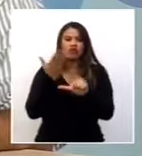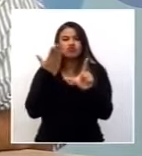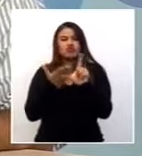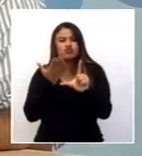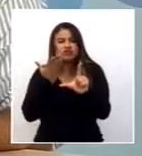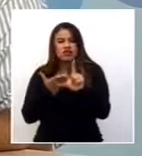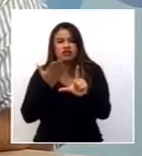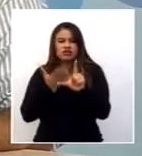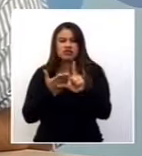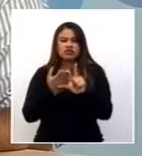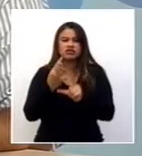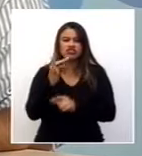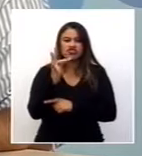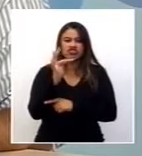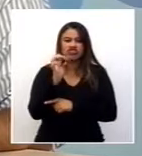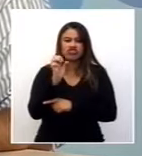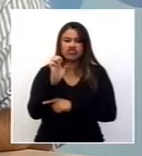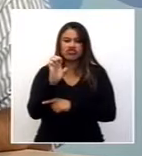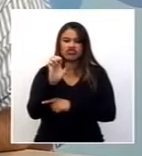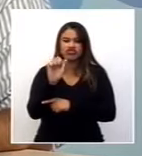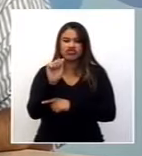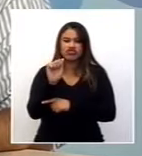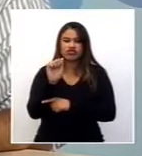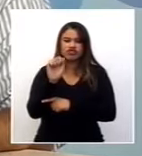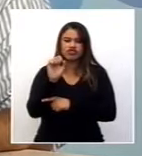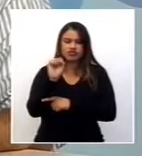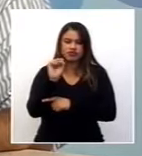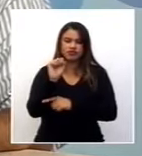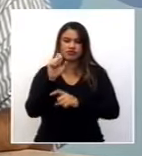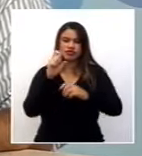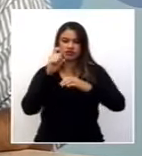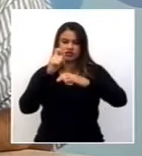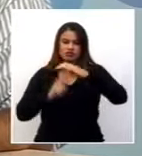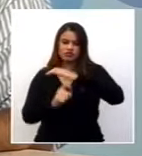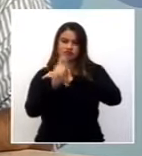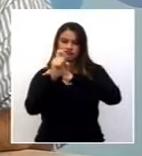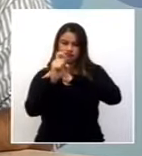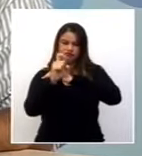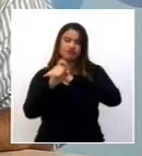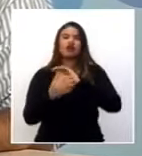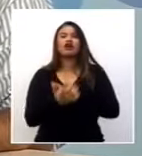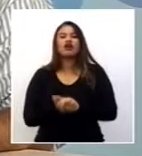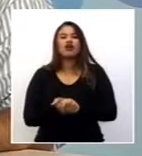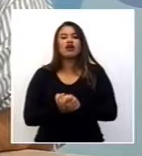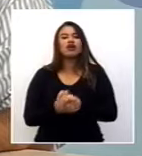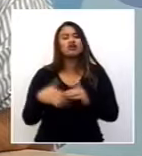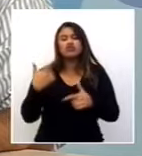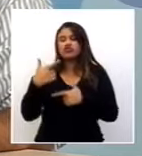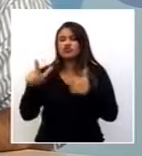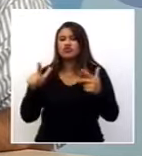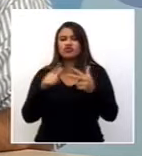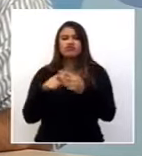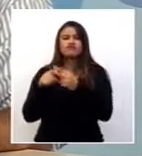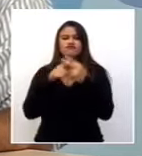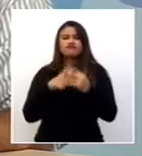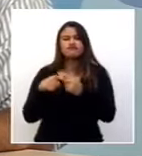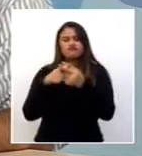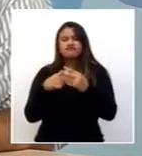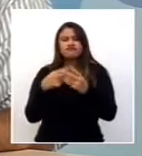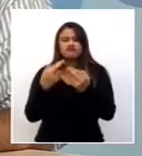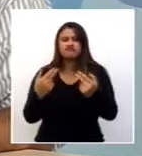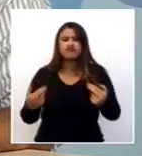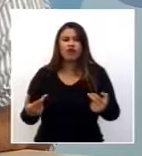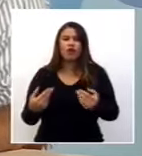outros, Teams, né, que aparece bastante, e outras ferramentas aí como